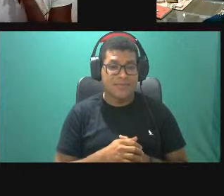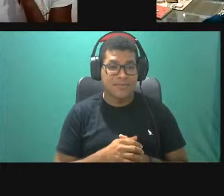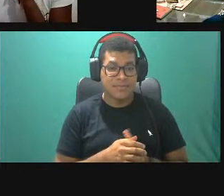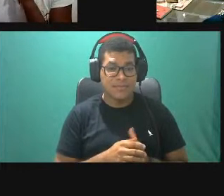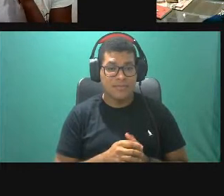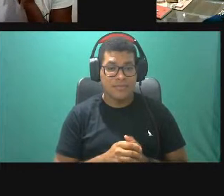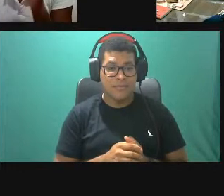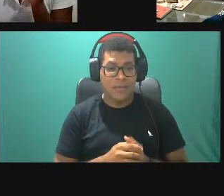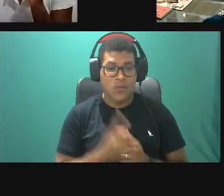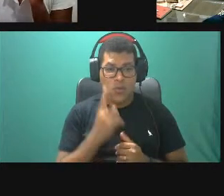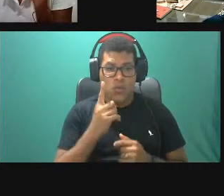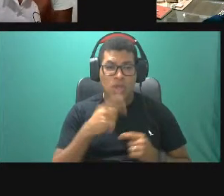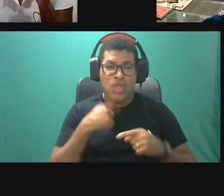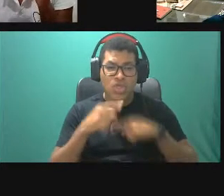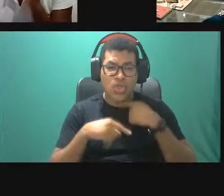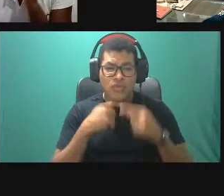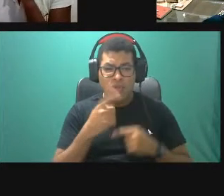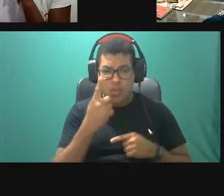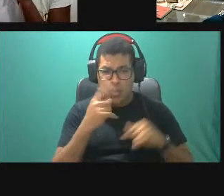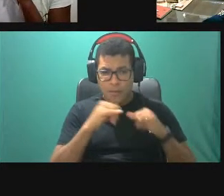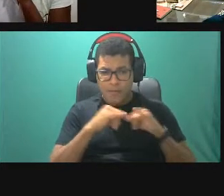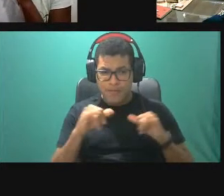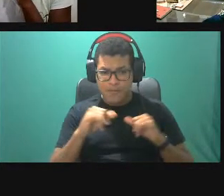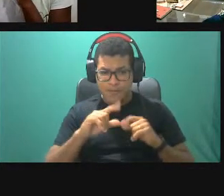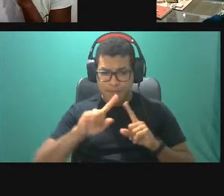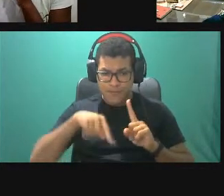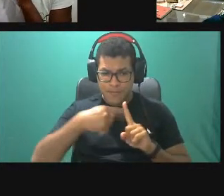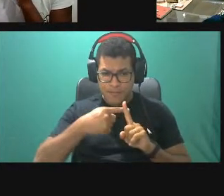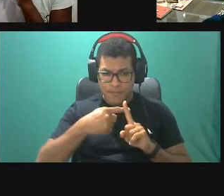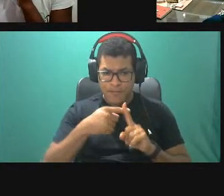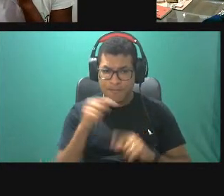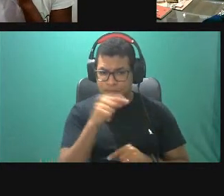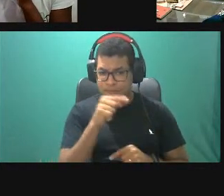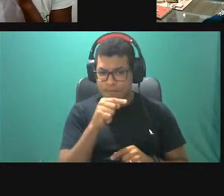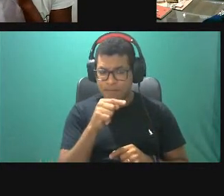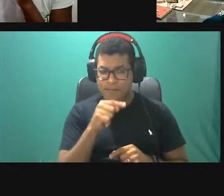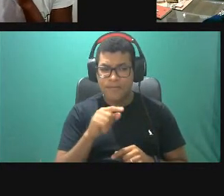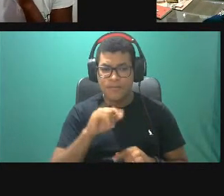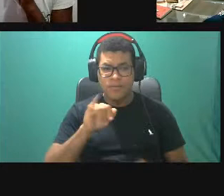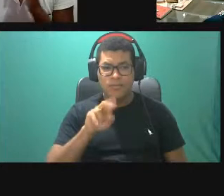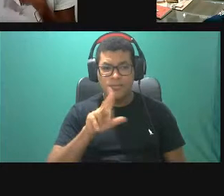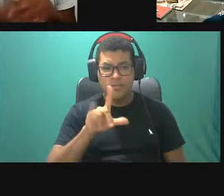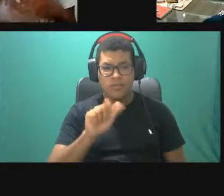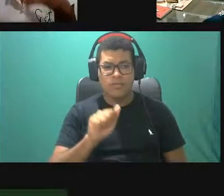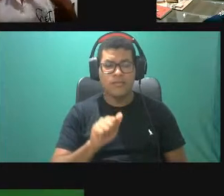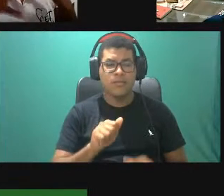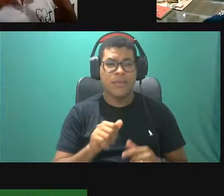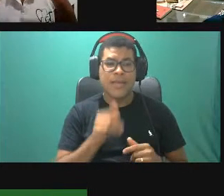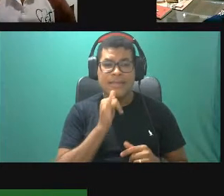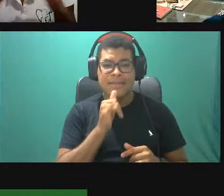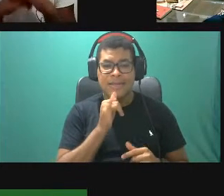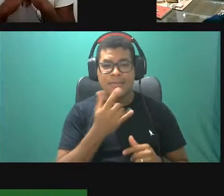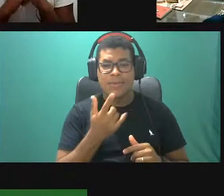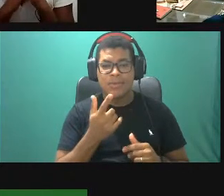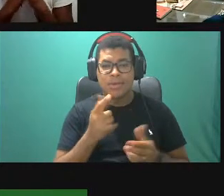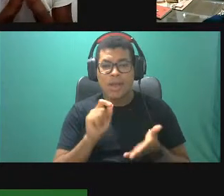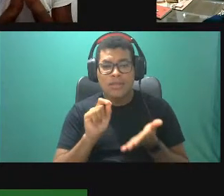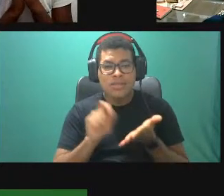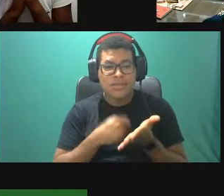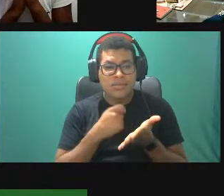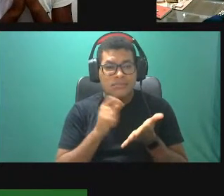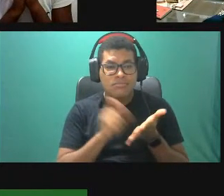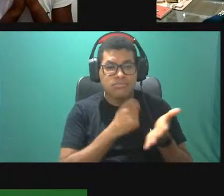Só uma dúvida que surgiu, né, para complementar essa dúvida da Júlia. Em relação às assinaturas